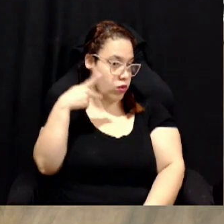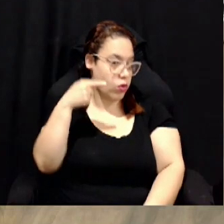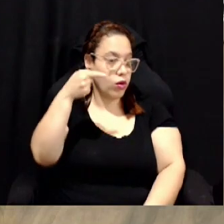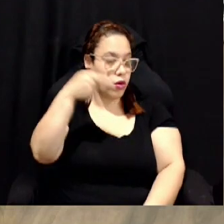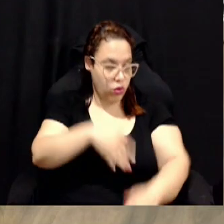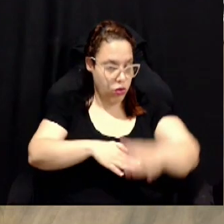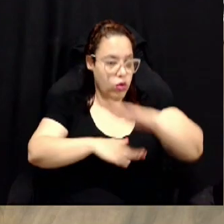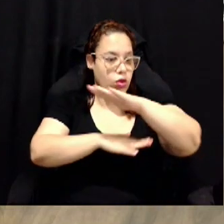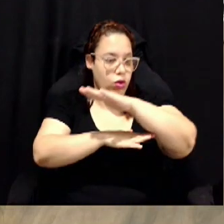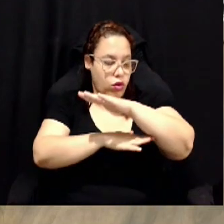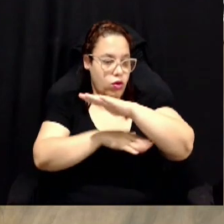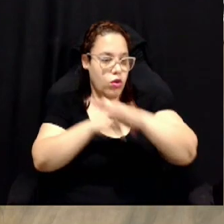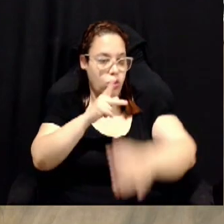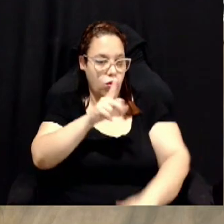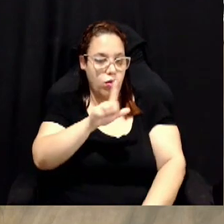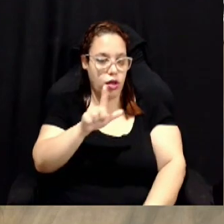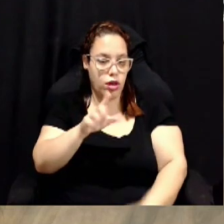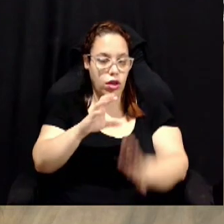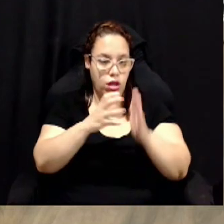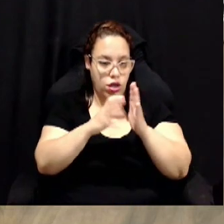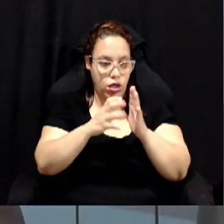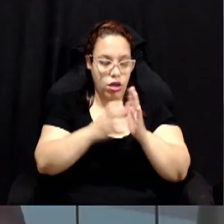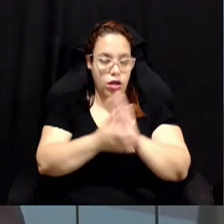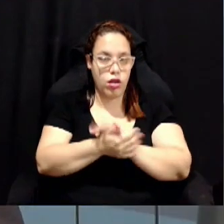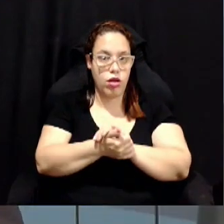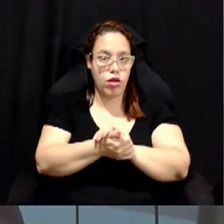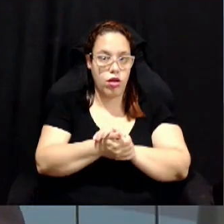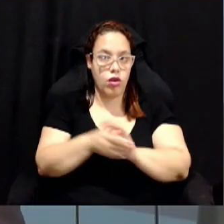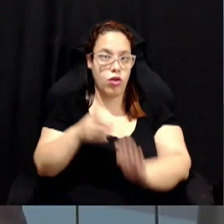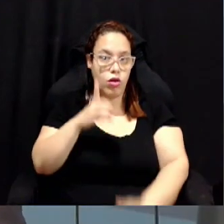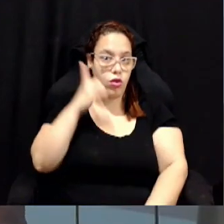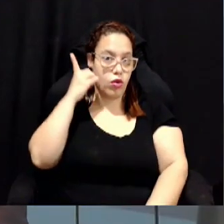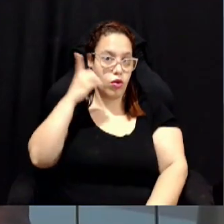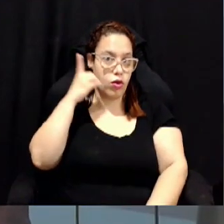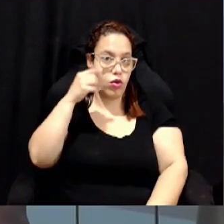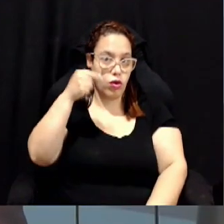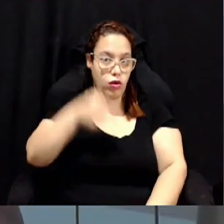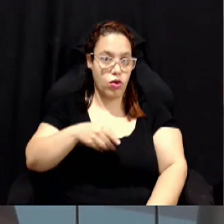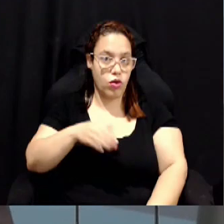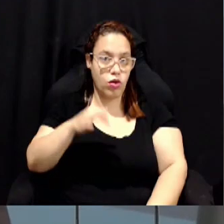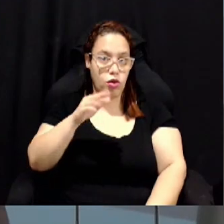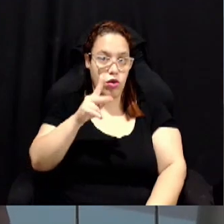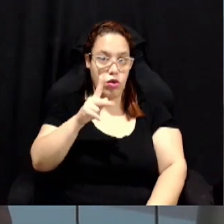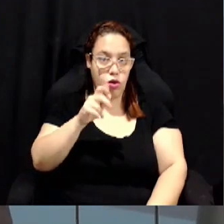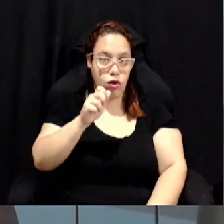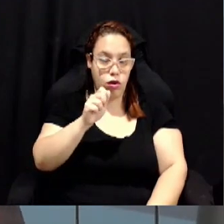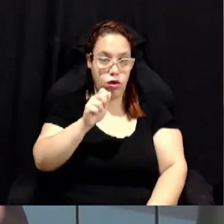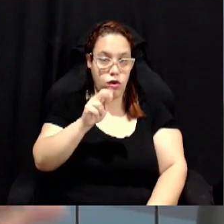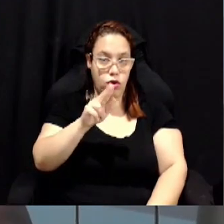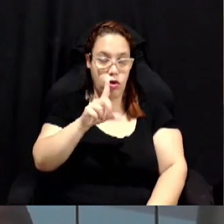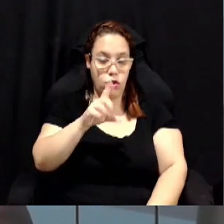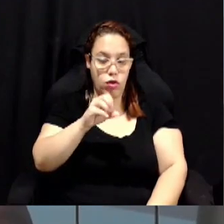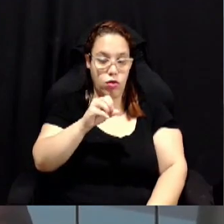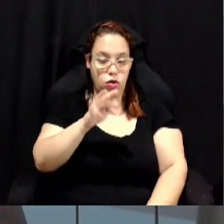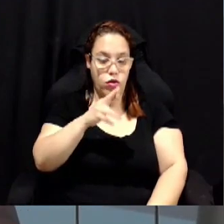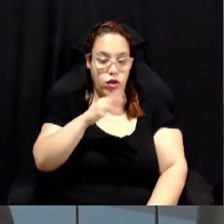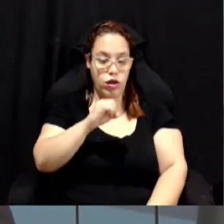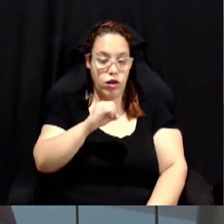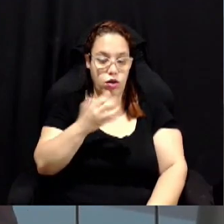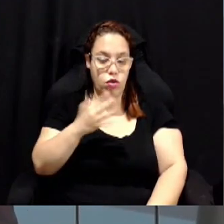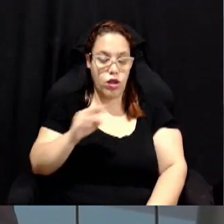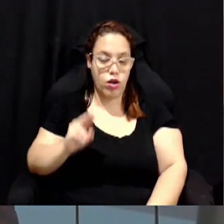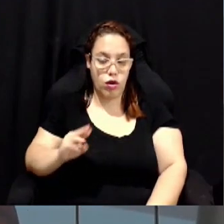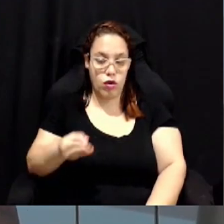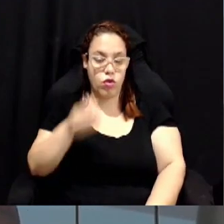PL, e o deputado nosso federal aqui da cidade, que é o Paulo Freire, ele destinou 4 milhões de reais que ele conseguiu, através